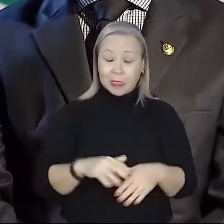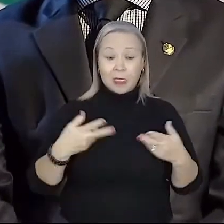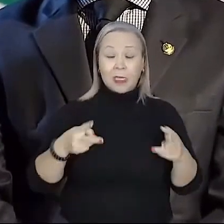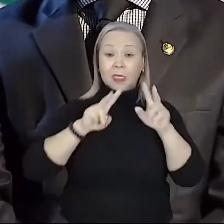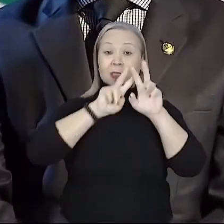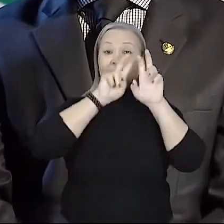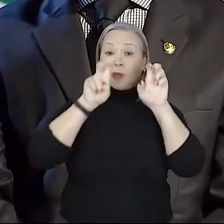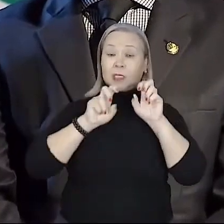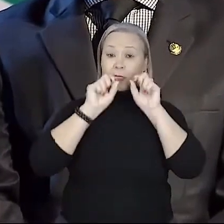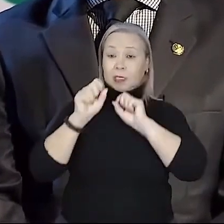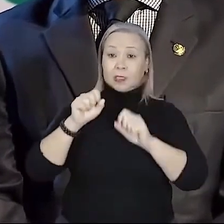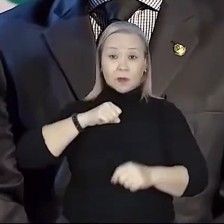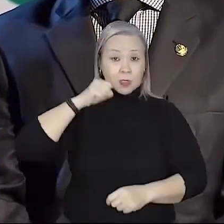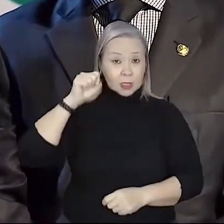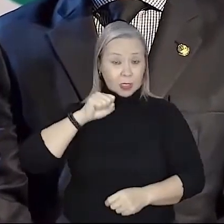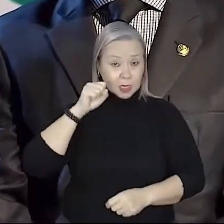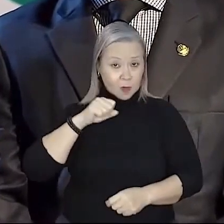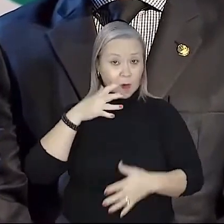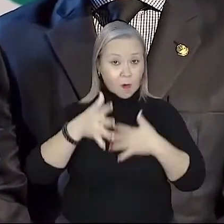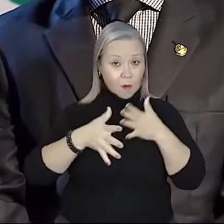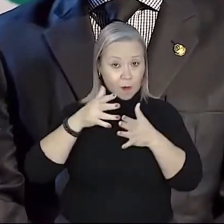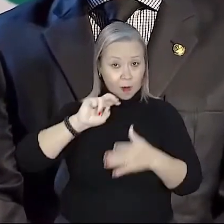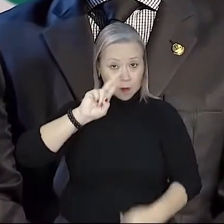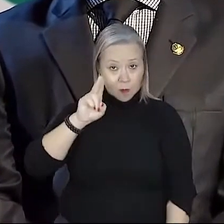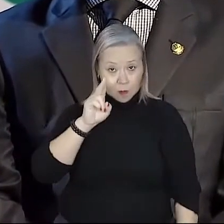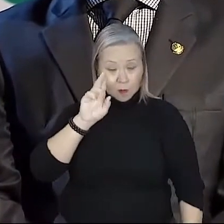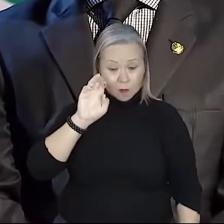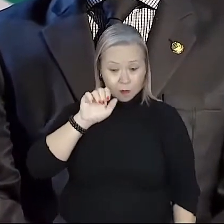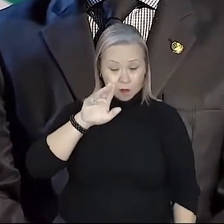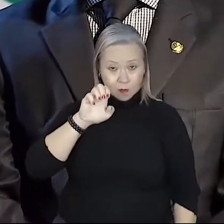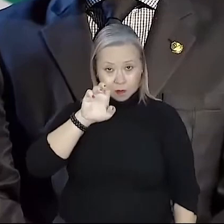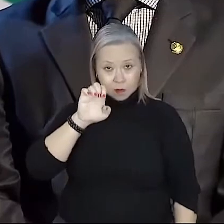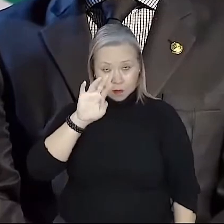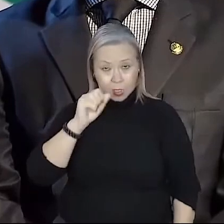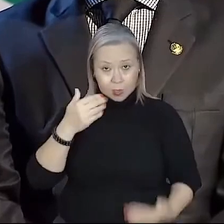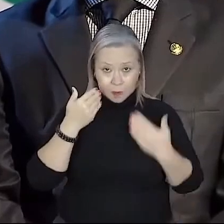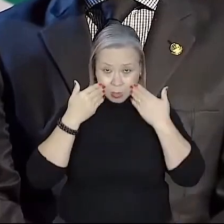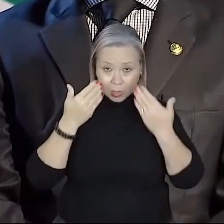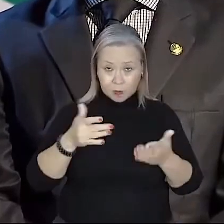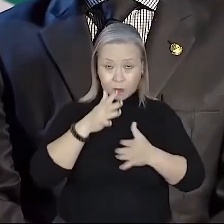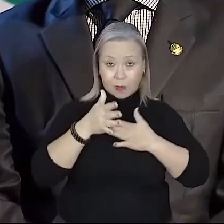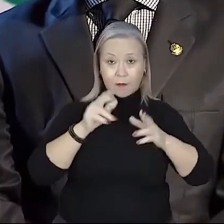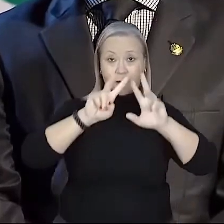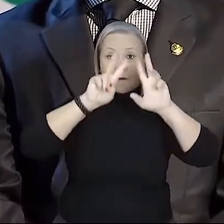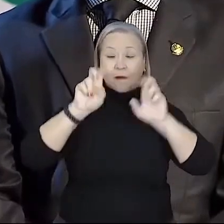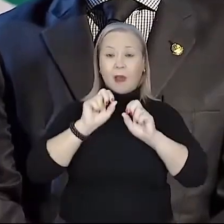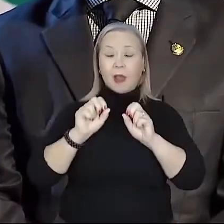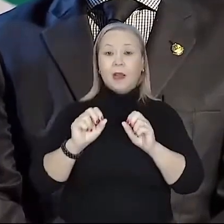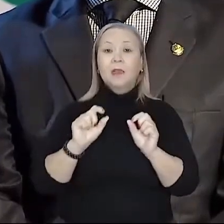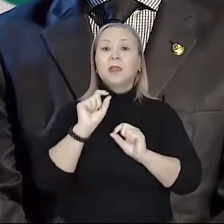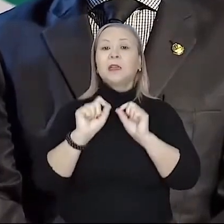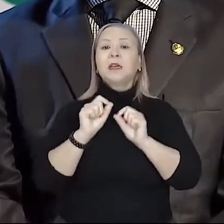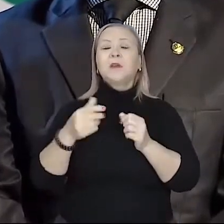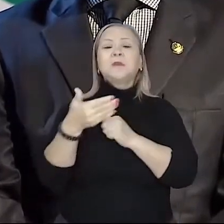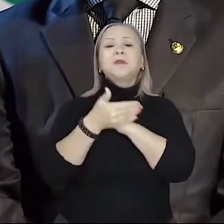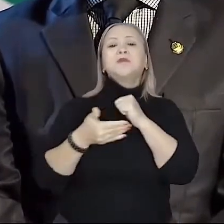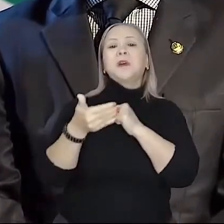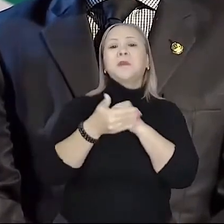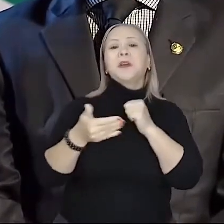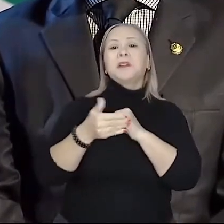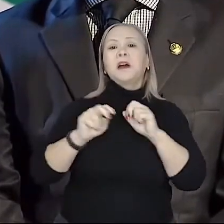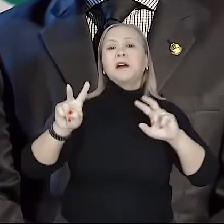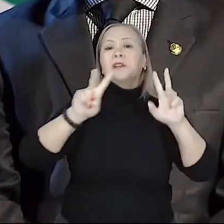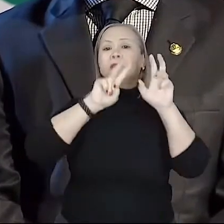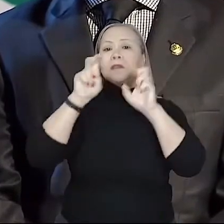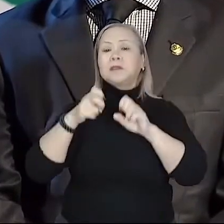que o senador Humberto Costa aqui apresentou, que dizem respeito a definições fundamentais do ponto de vista